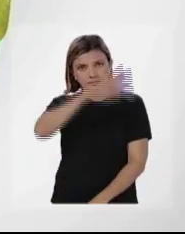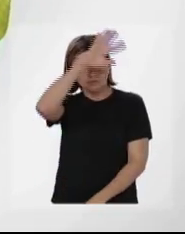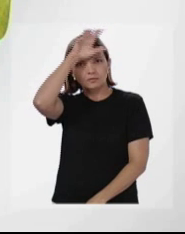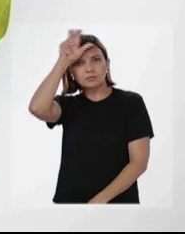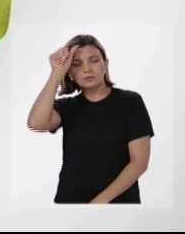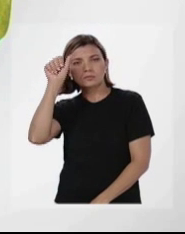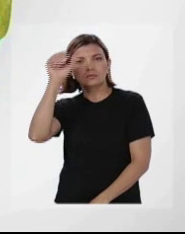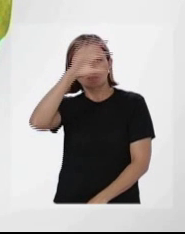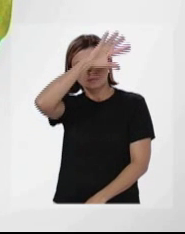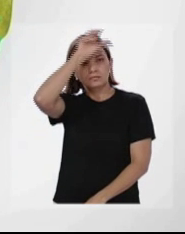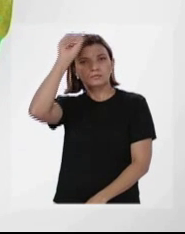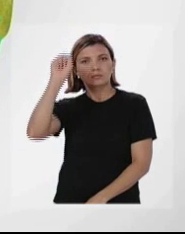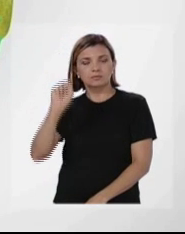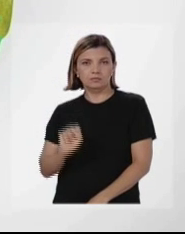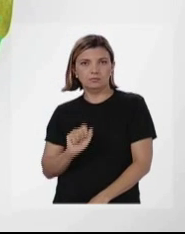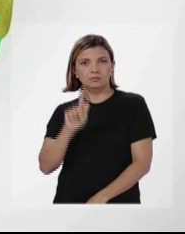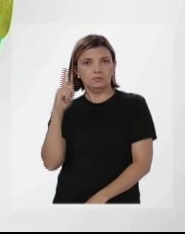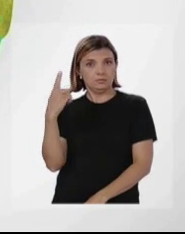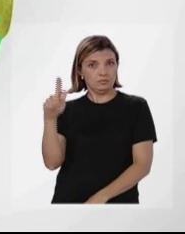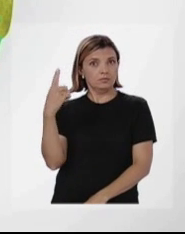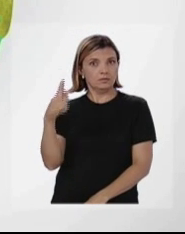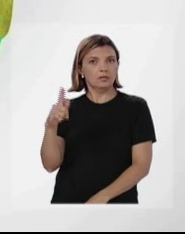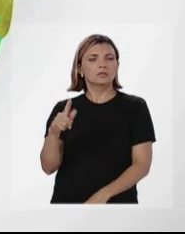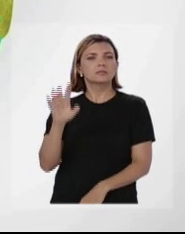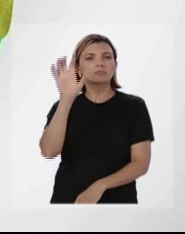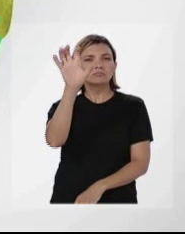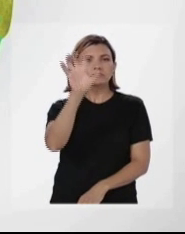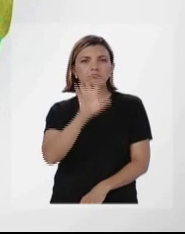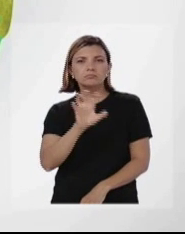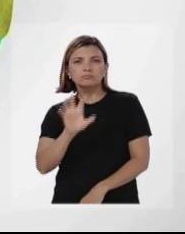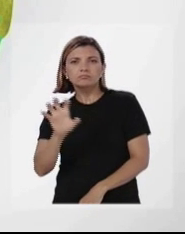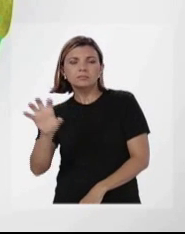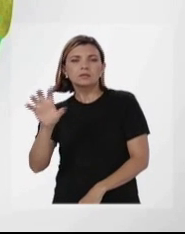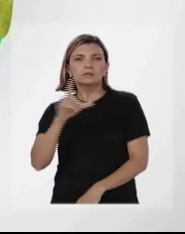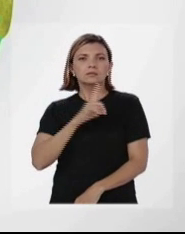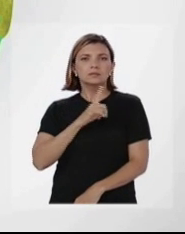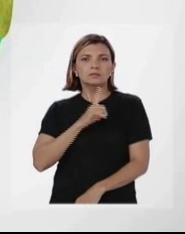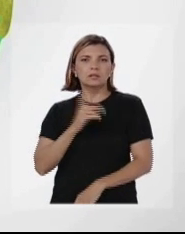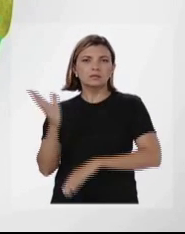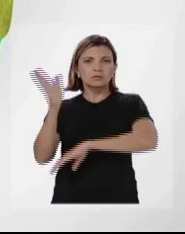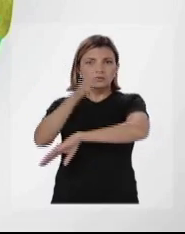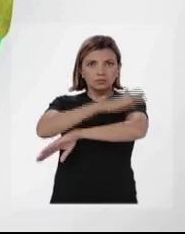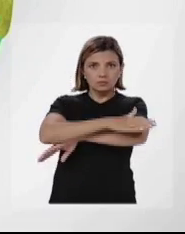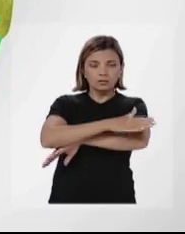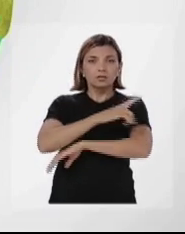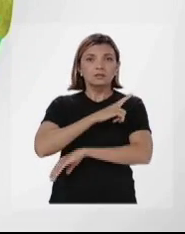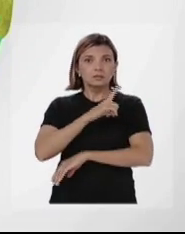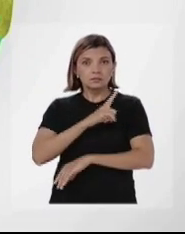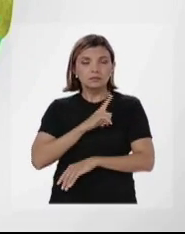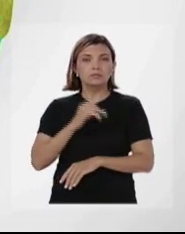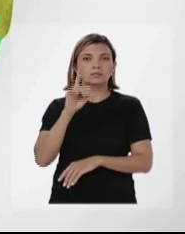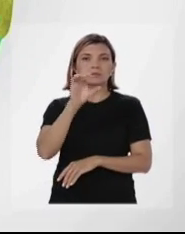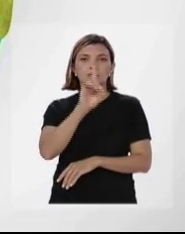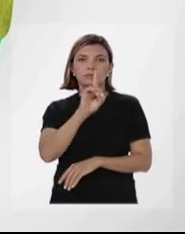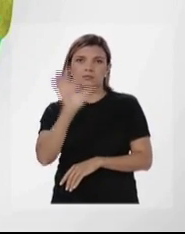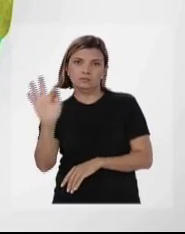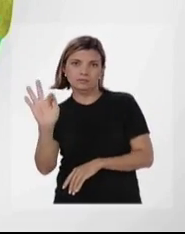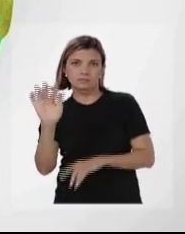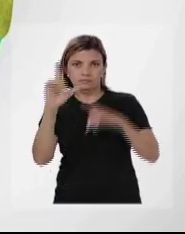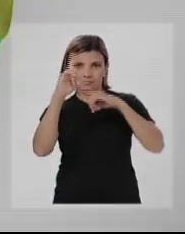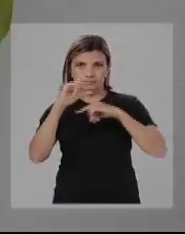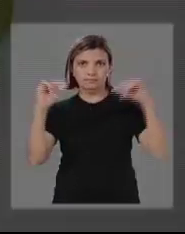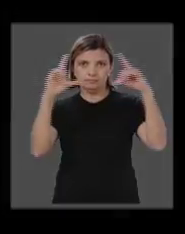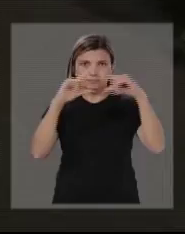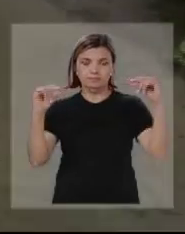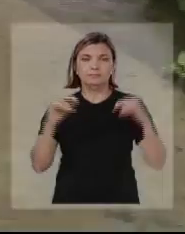Mato Grosso, Mato Grosso do Sul e Goiás são os estados que compõem a região centro-oeste, além do Distrito Federal.